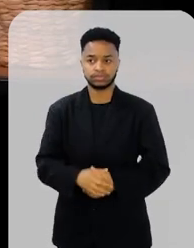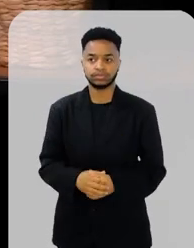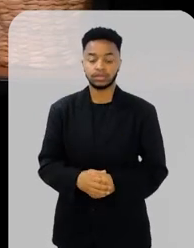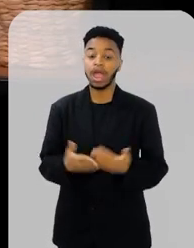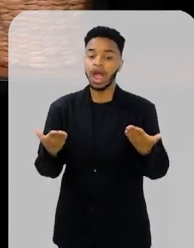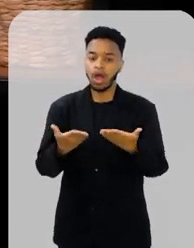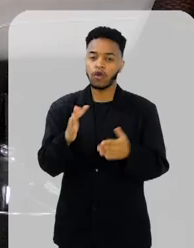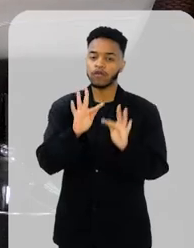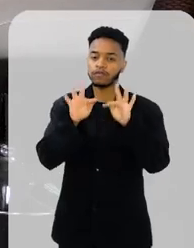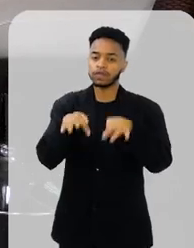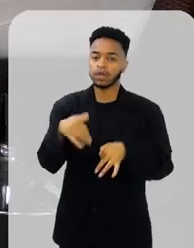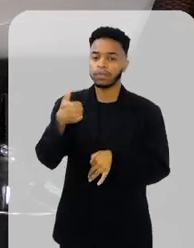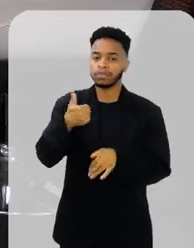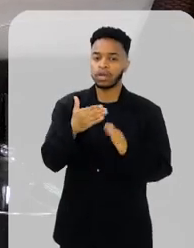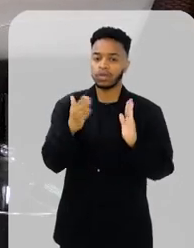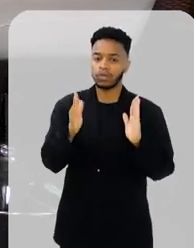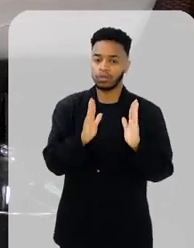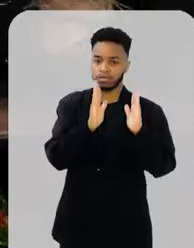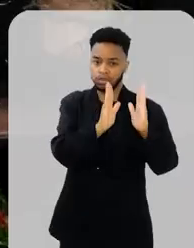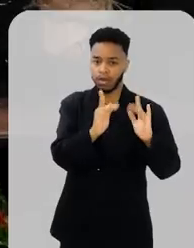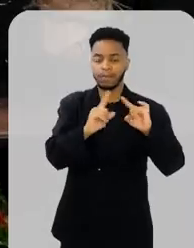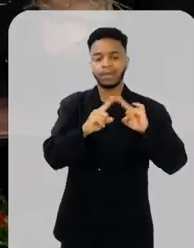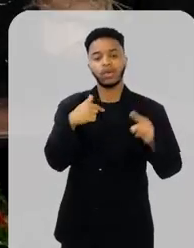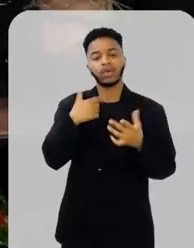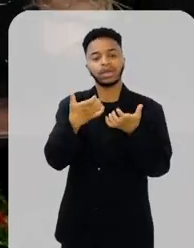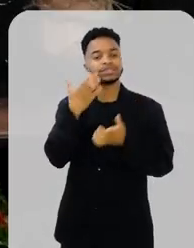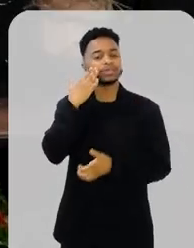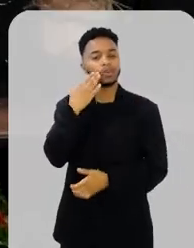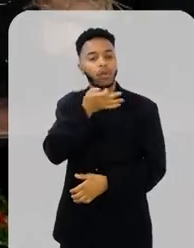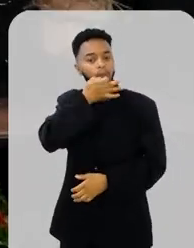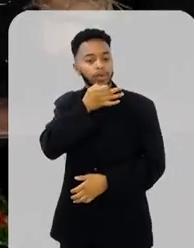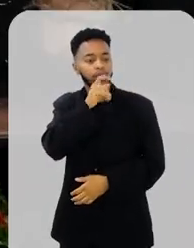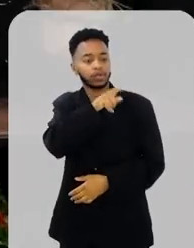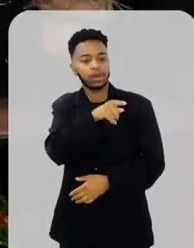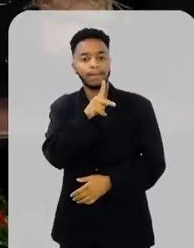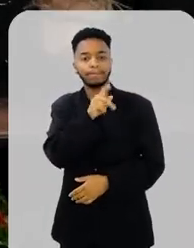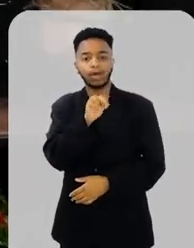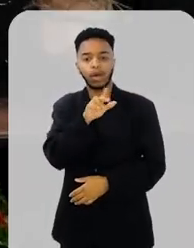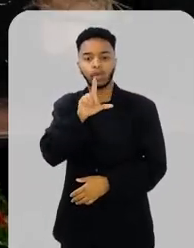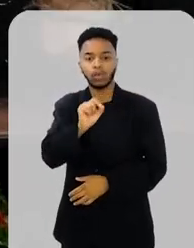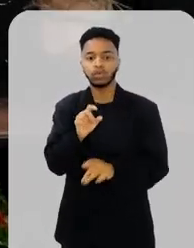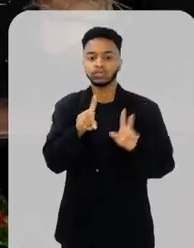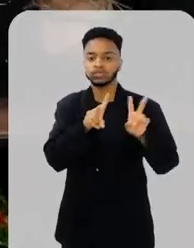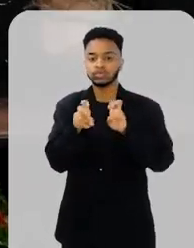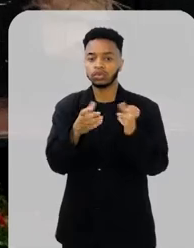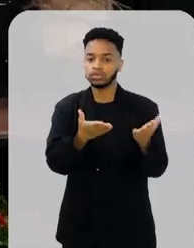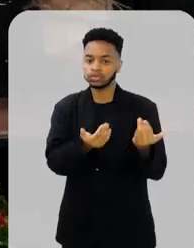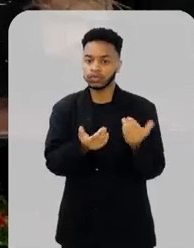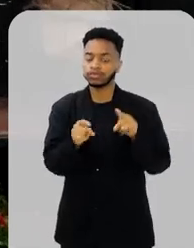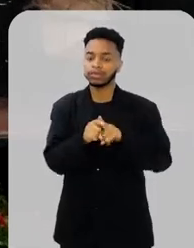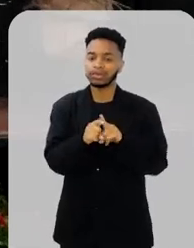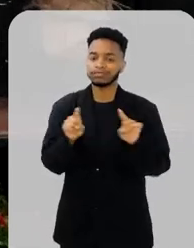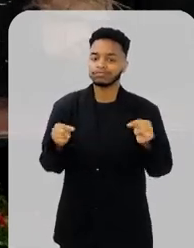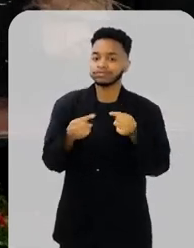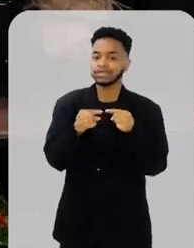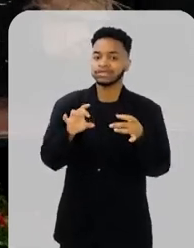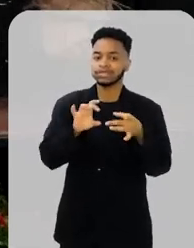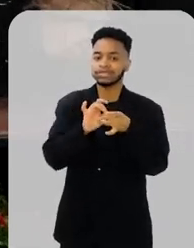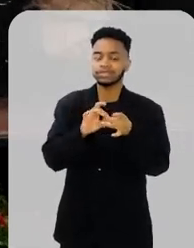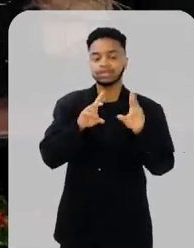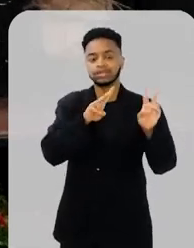mais justa, né? Bom, a gente vai chegando aqui no final do primeiro bloco, mas eu queria ainda ouvir o Paulo rapidamente sobre essa questão da juventude e a